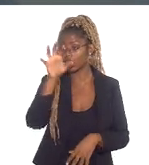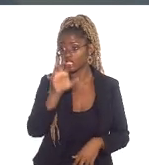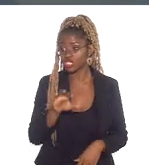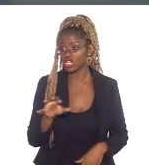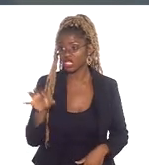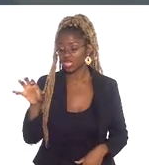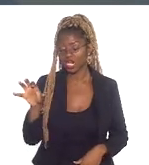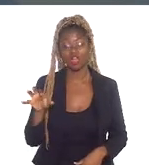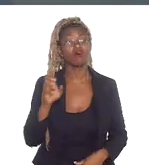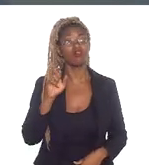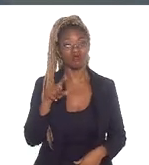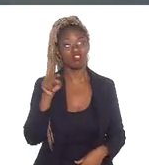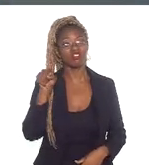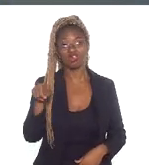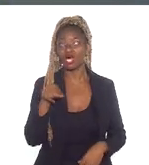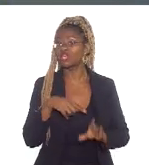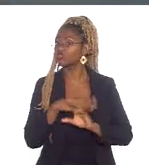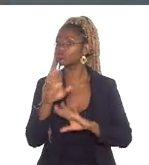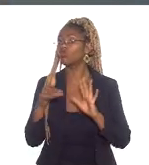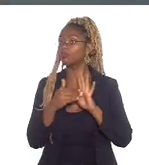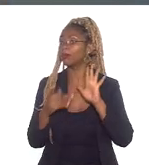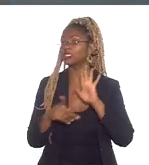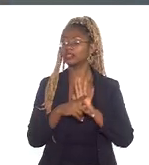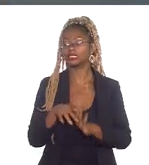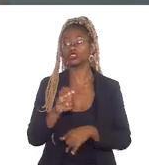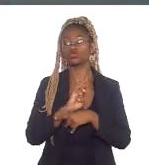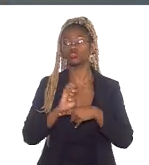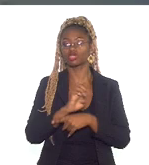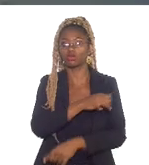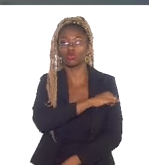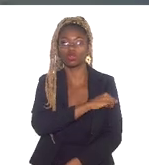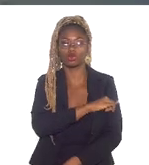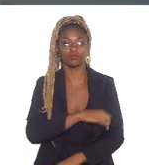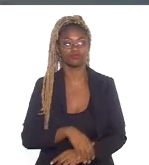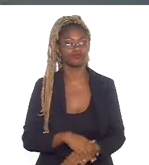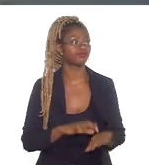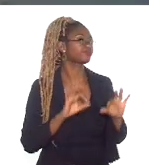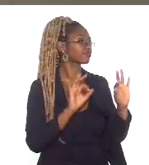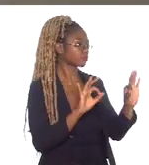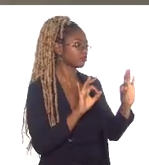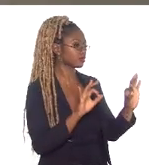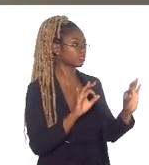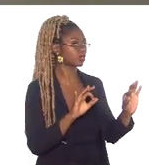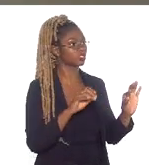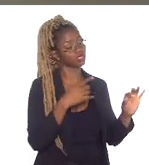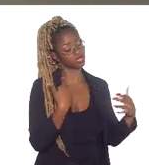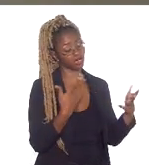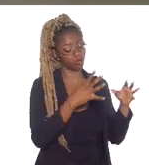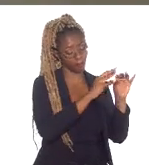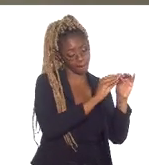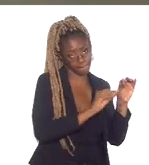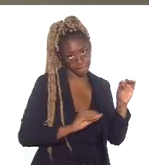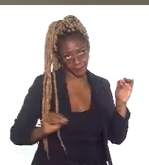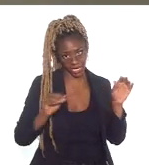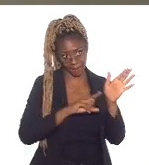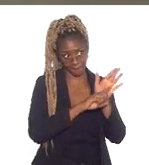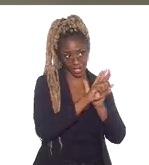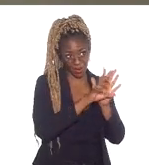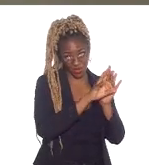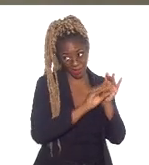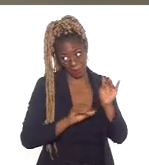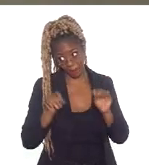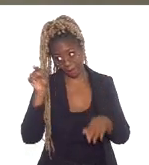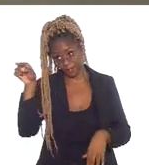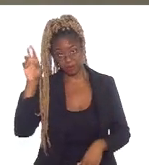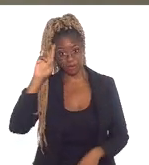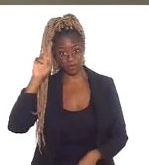é praticamente integralmente no estado do Rio. Perfeito. Então, levarei a questão daqui a pouco para o